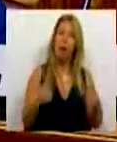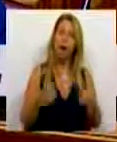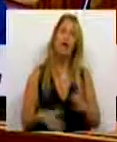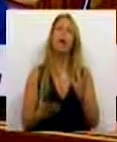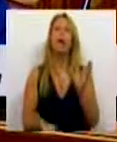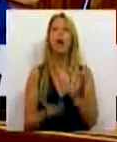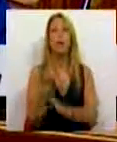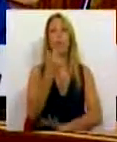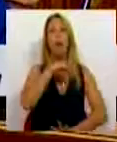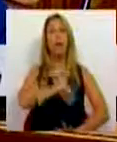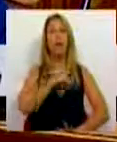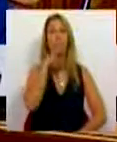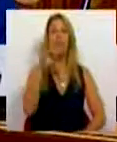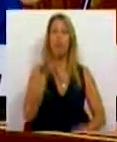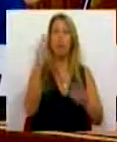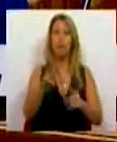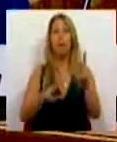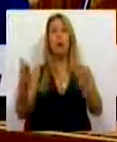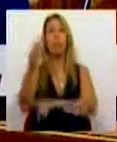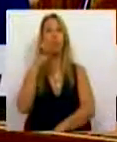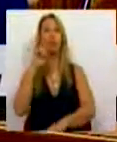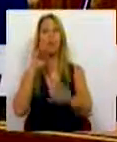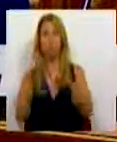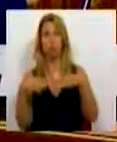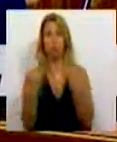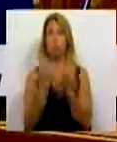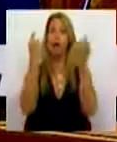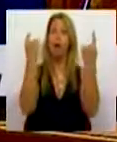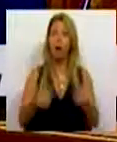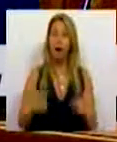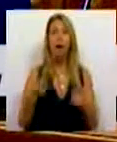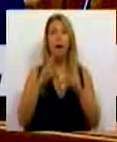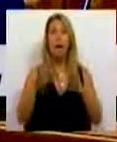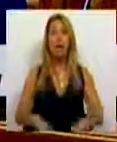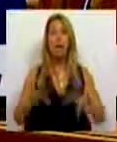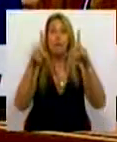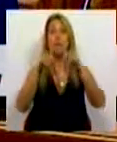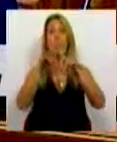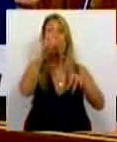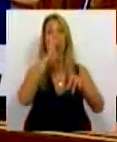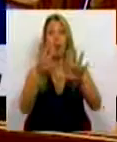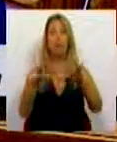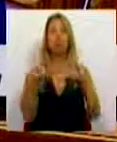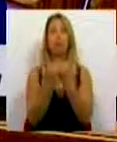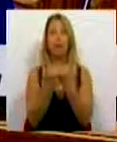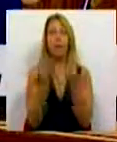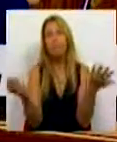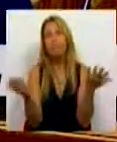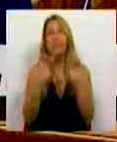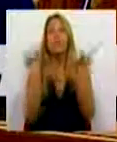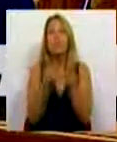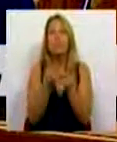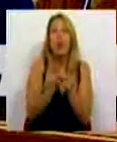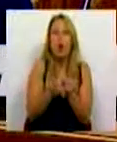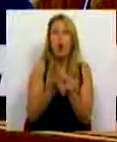rendimento das famílias, há um aumento da proteção social e há um desenvolvimento do Estado Social. Em suma, o que é que se pretende?